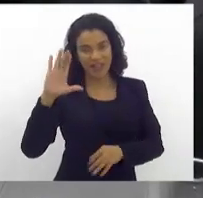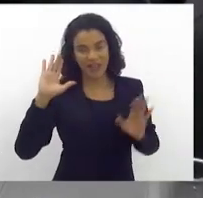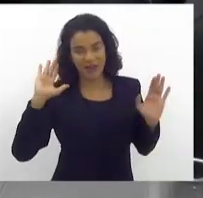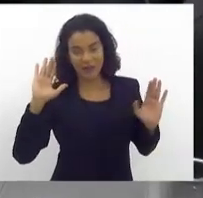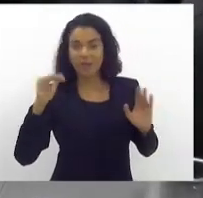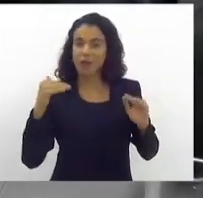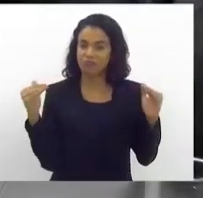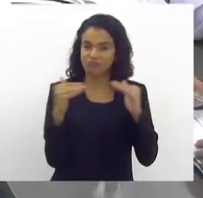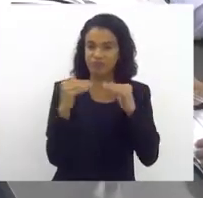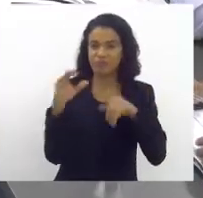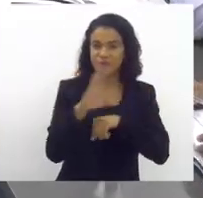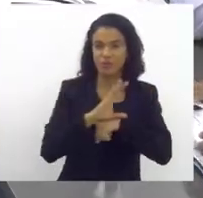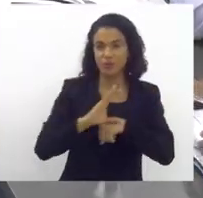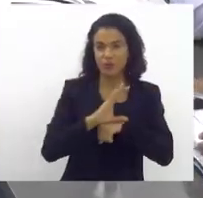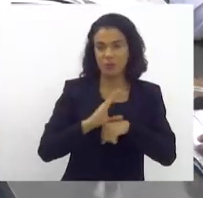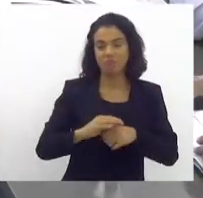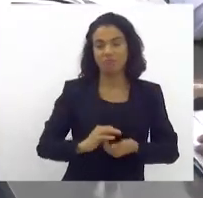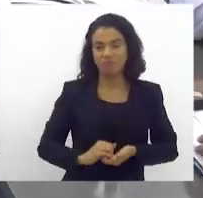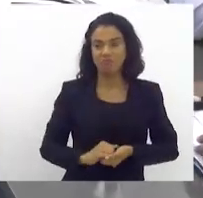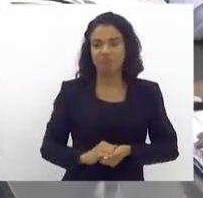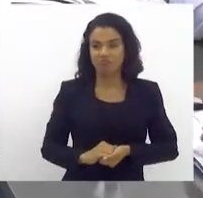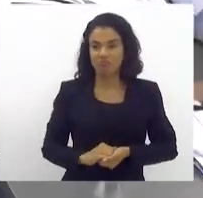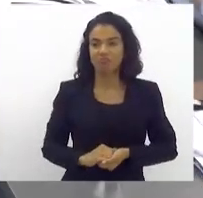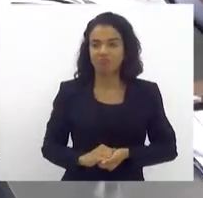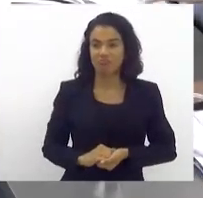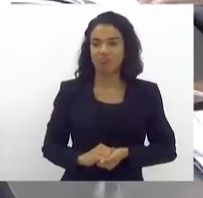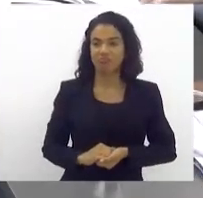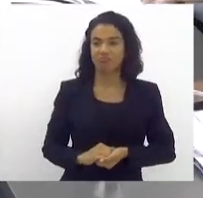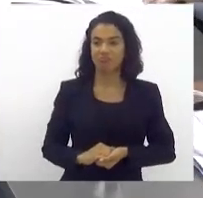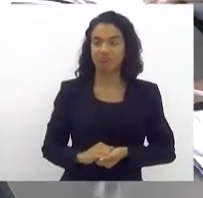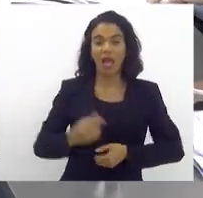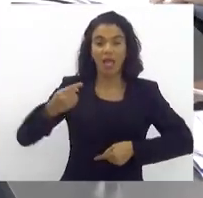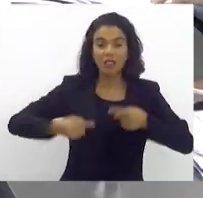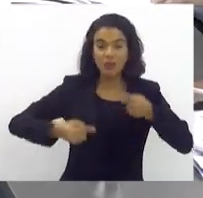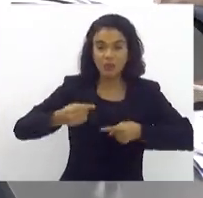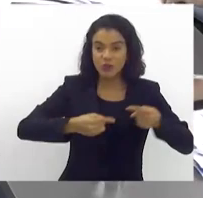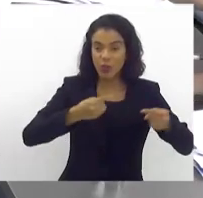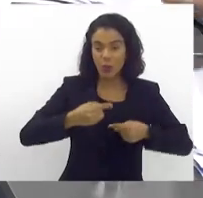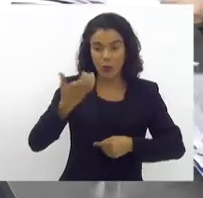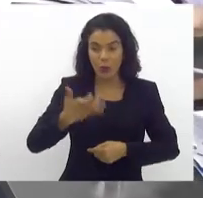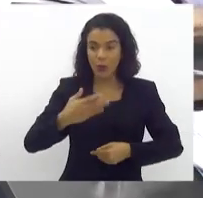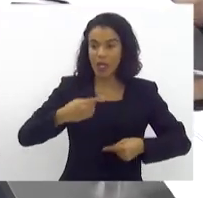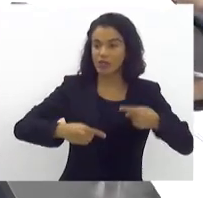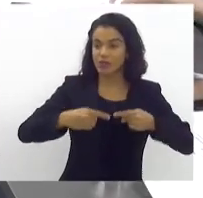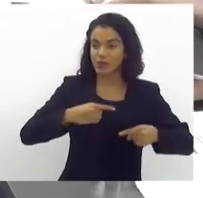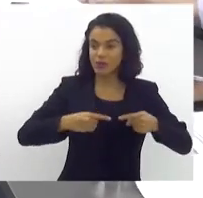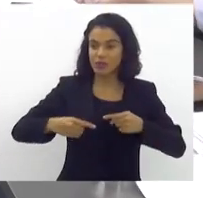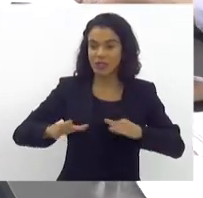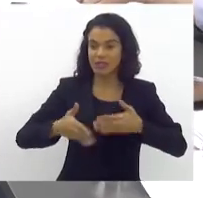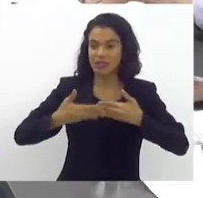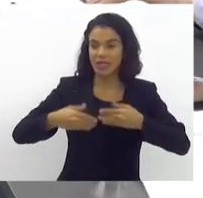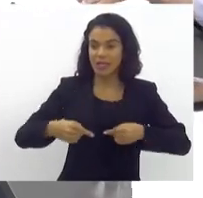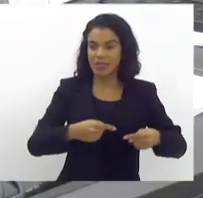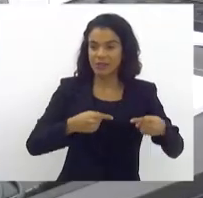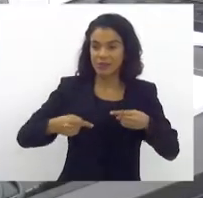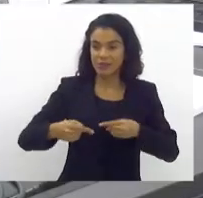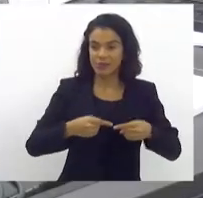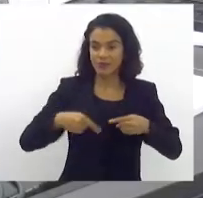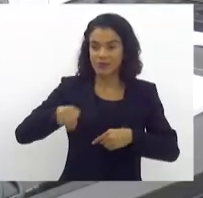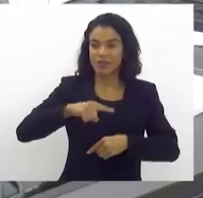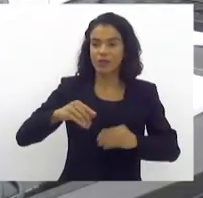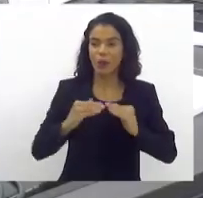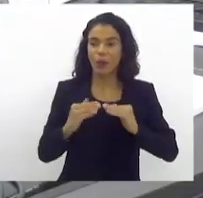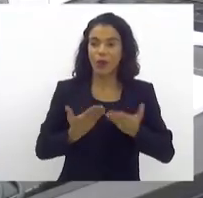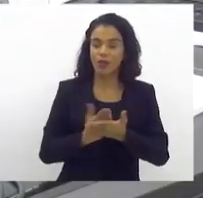pela constitucionalidade. Muito legal. Em discussão, não havendo quem queira discutir, encerrada a discussão, senhores que